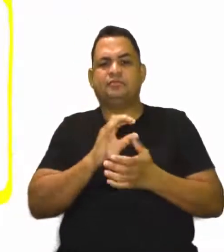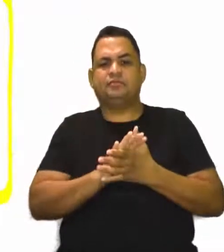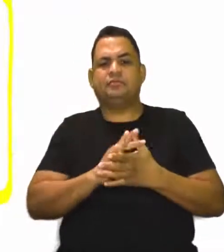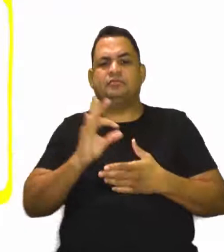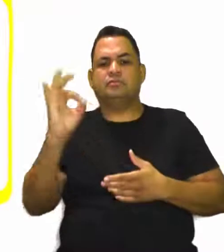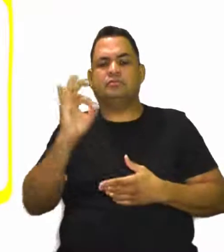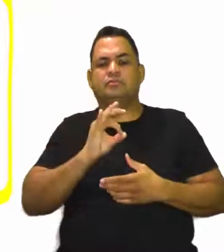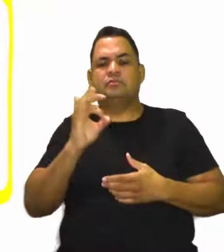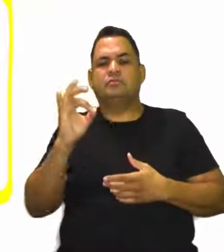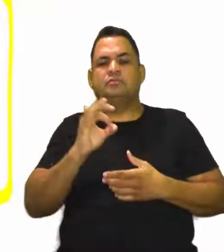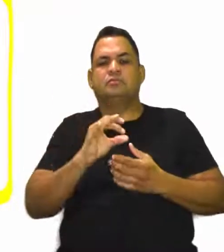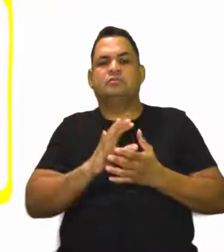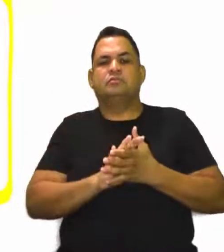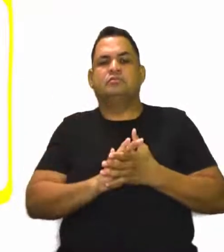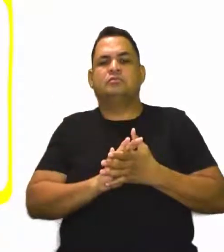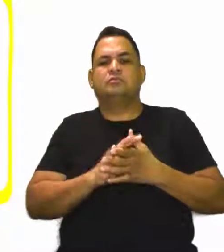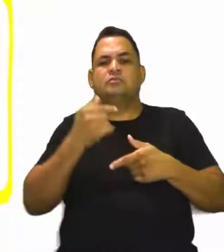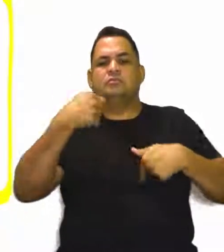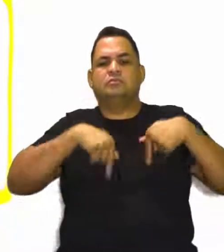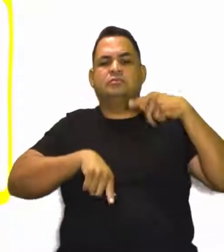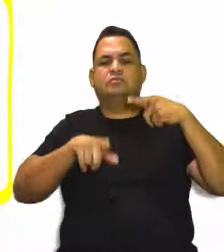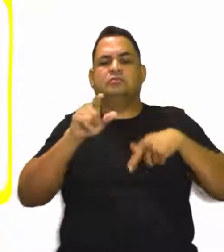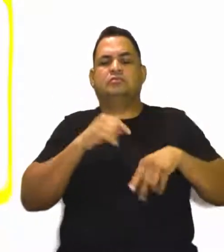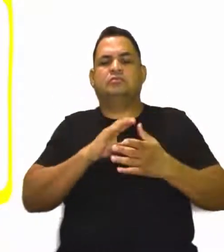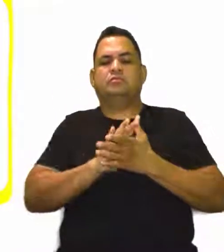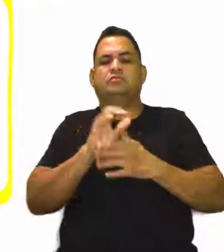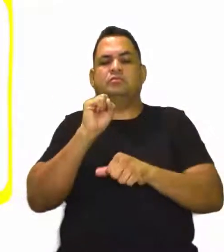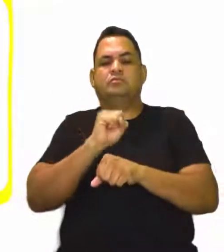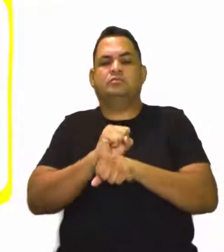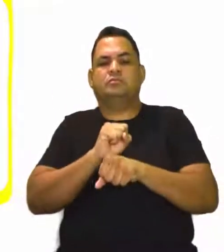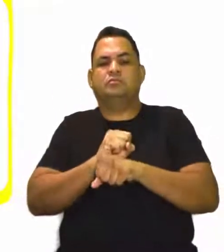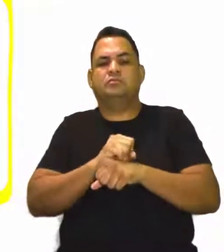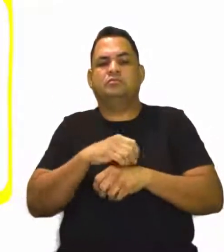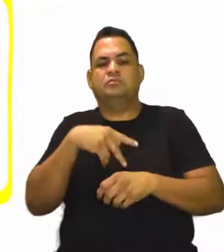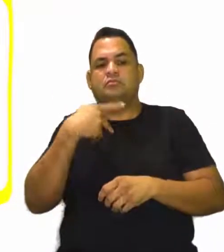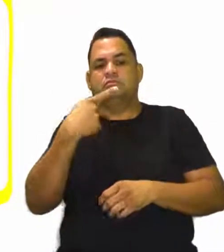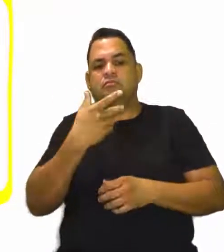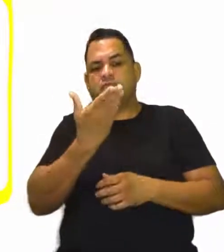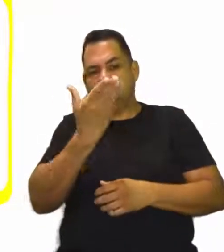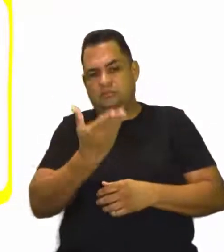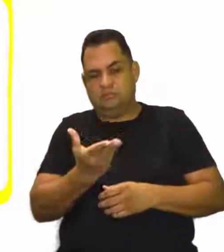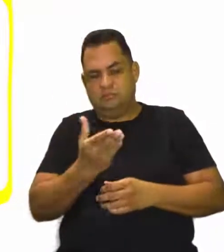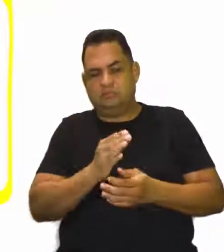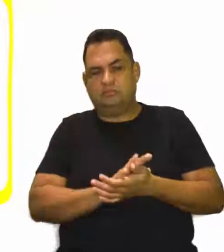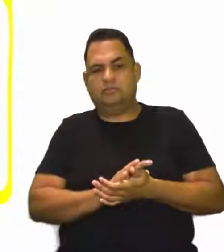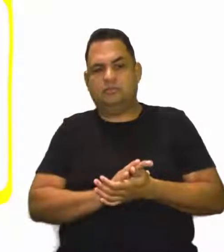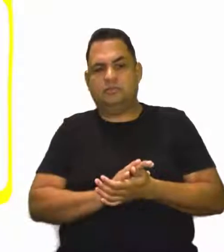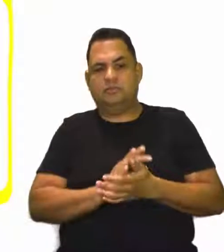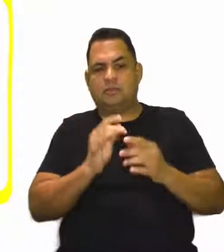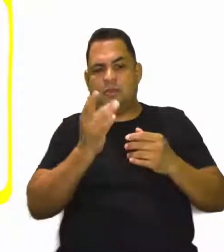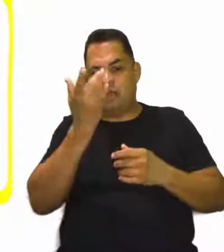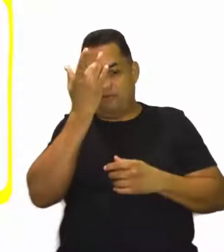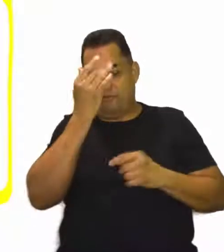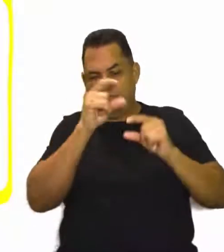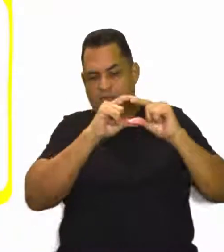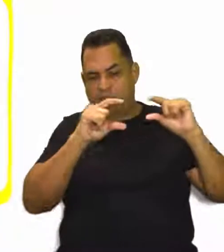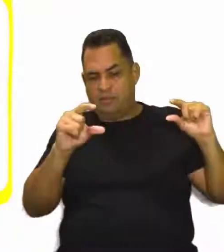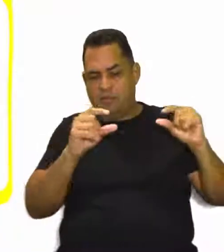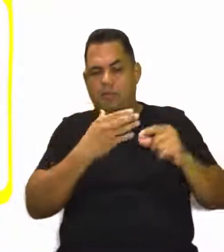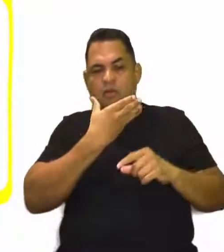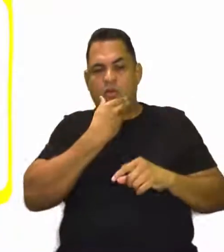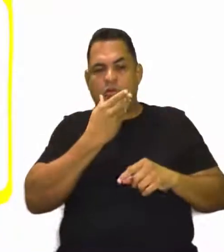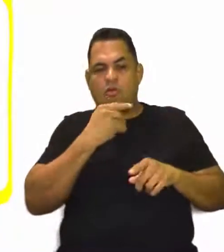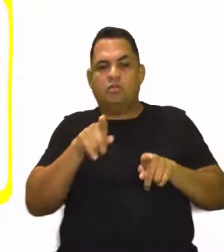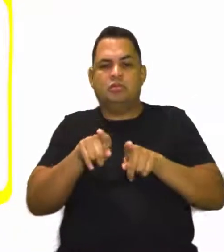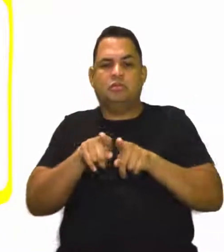taxa metabólica de repouso. E aí, nós trabalhamos a fórmula para os homens e a fórmula